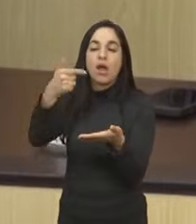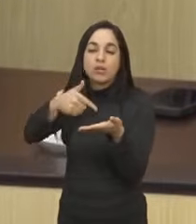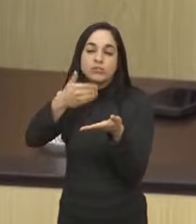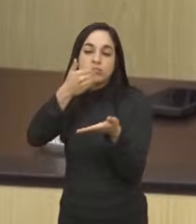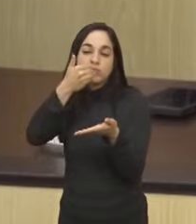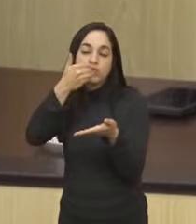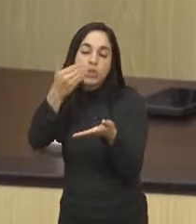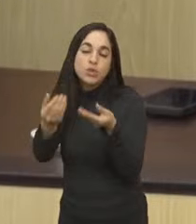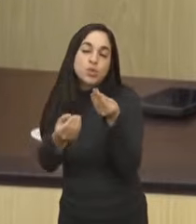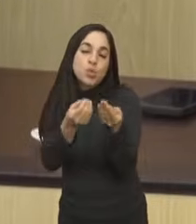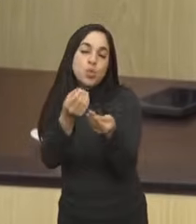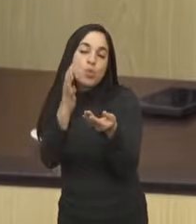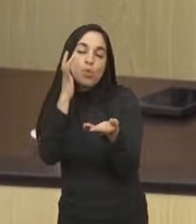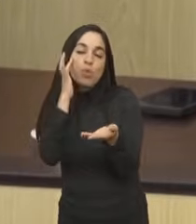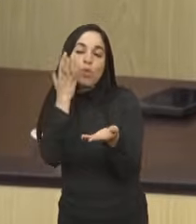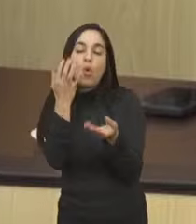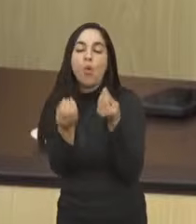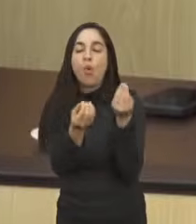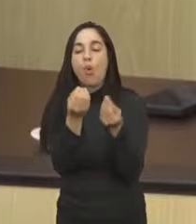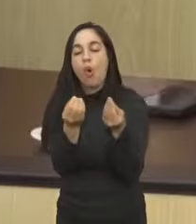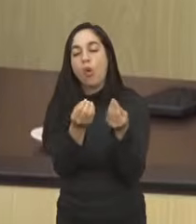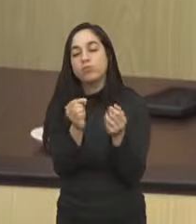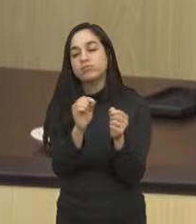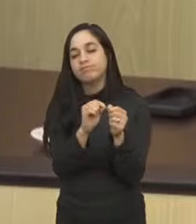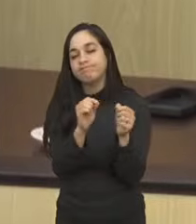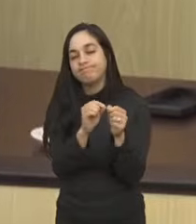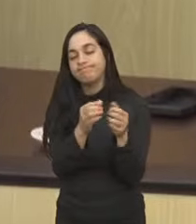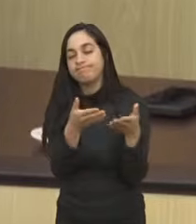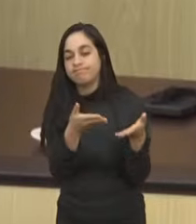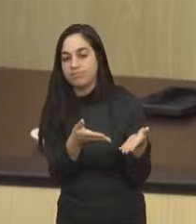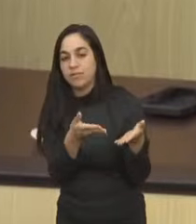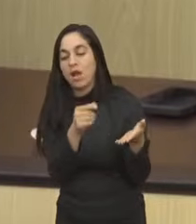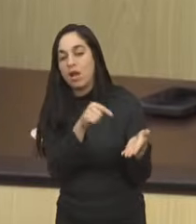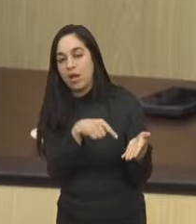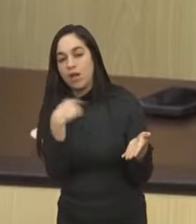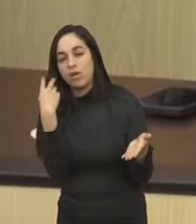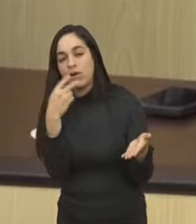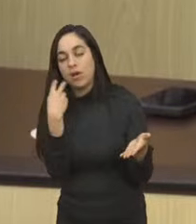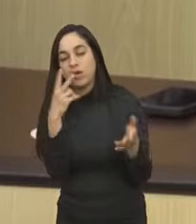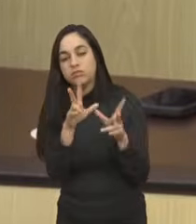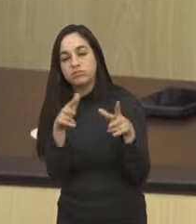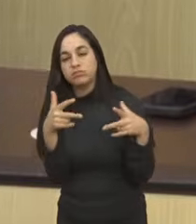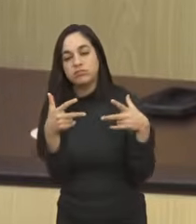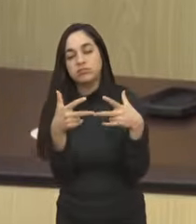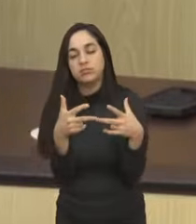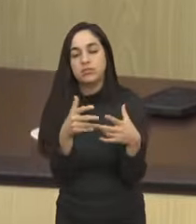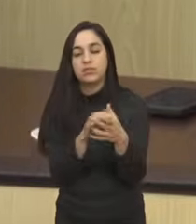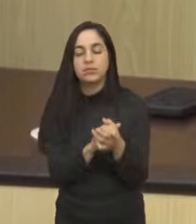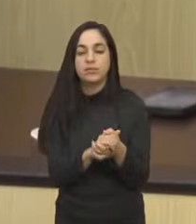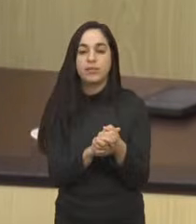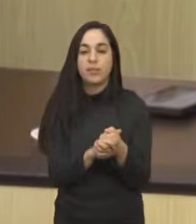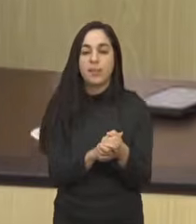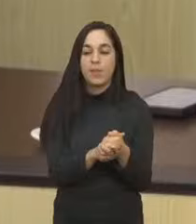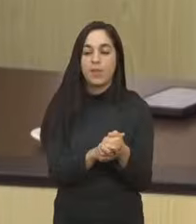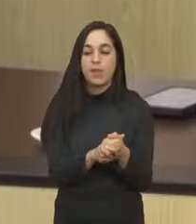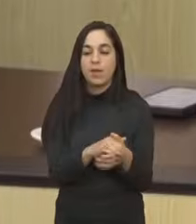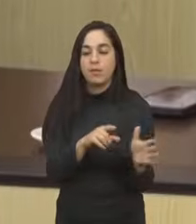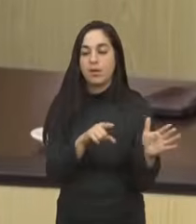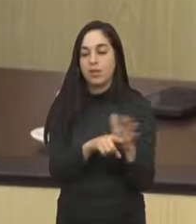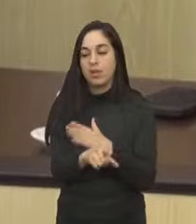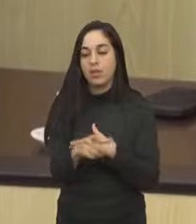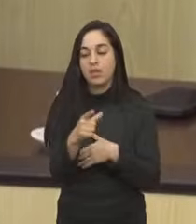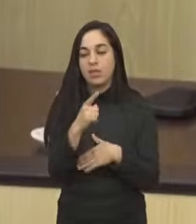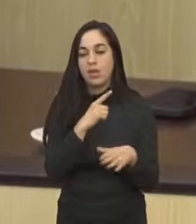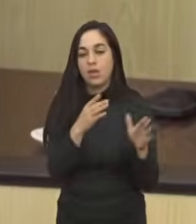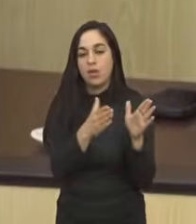enviados pelos parlamentares da Câmara Municipal? 4. Existe um prazo máximo